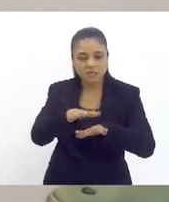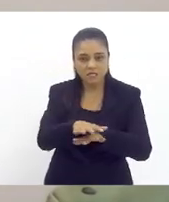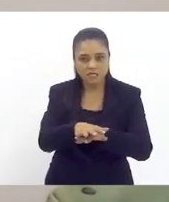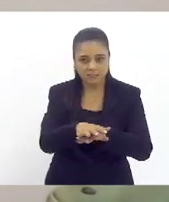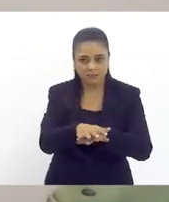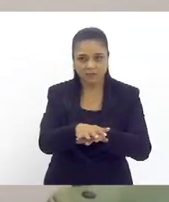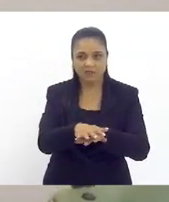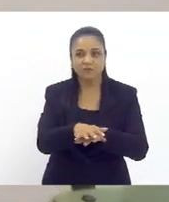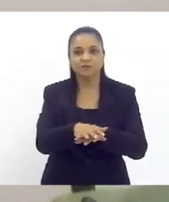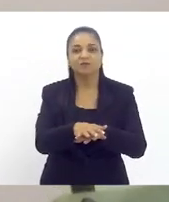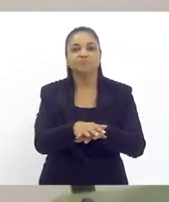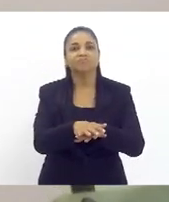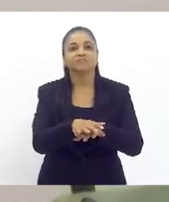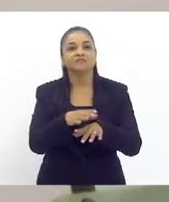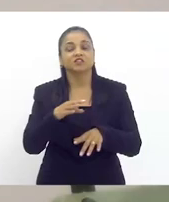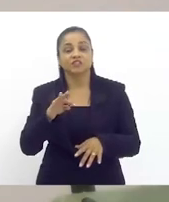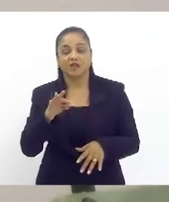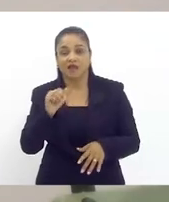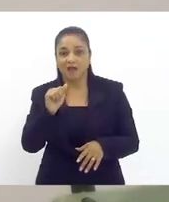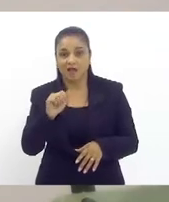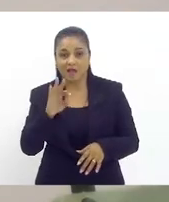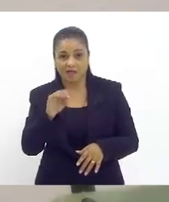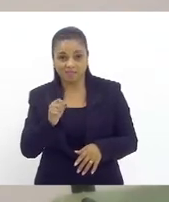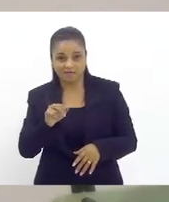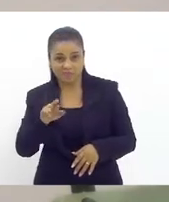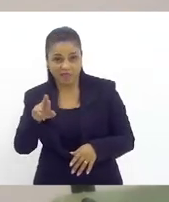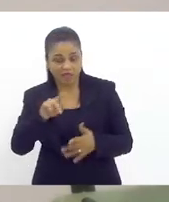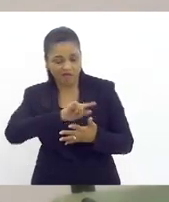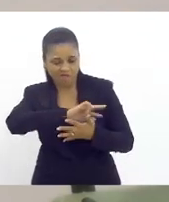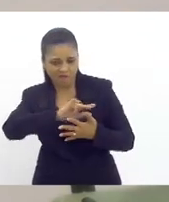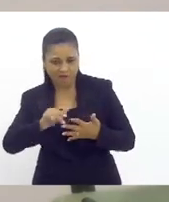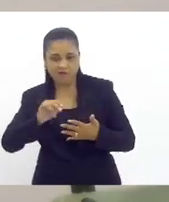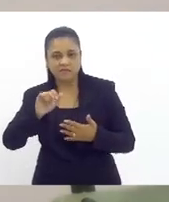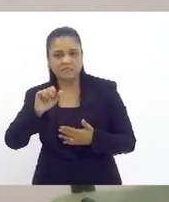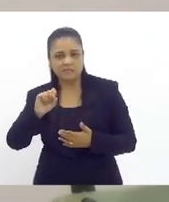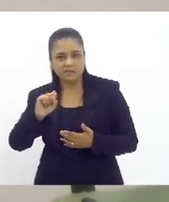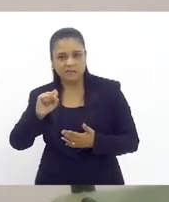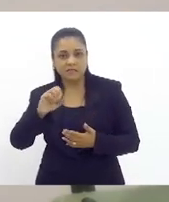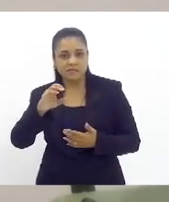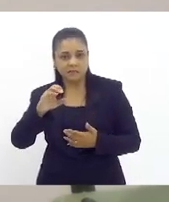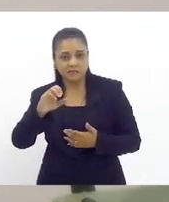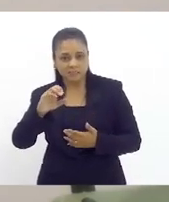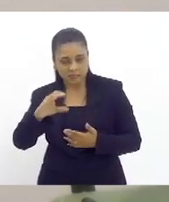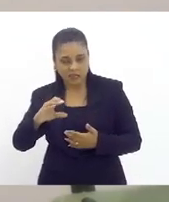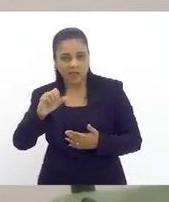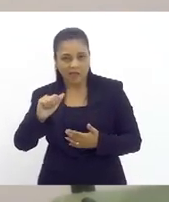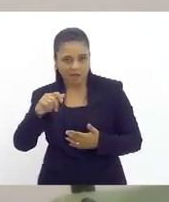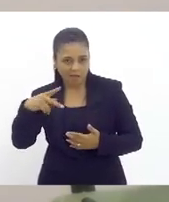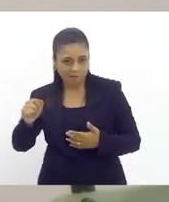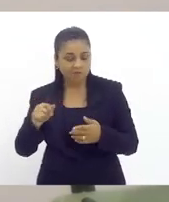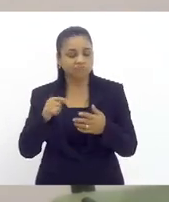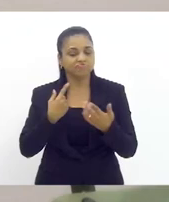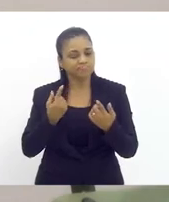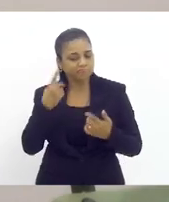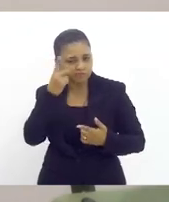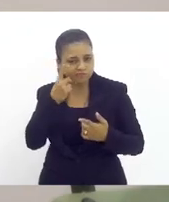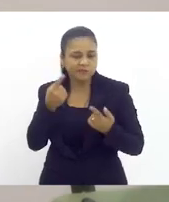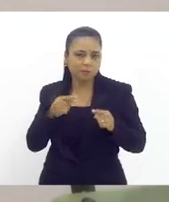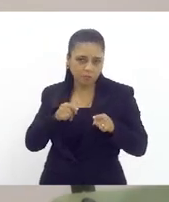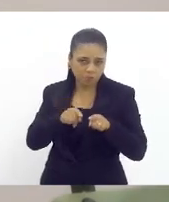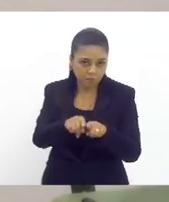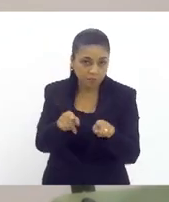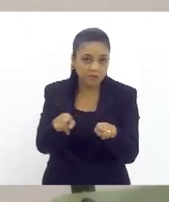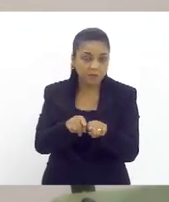falou que de até falou da matéria falou dessa época e tem outros planos e políticas elencados aqui mas uma coisa que não